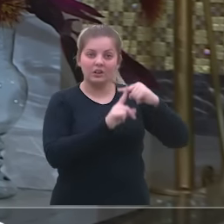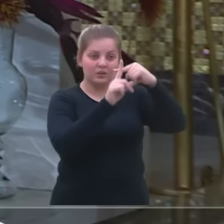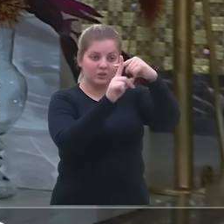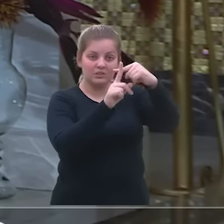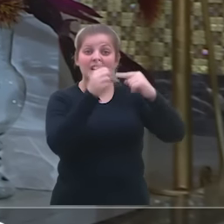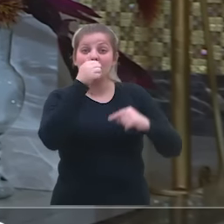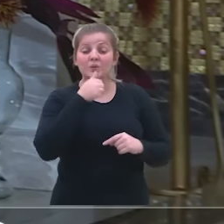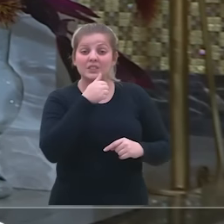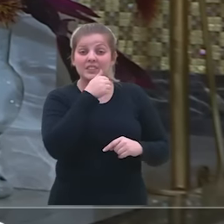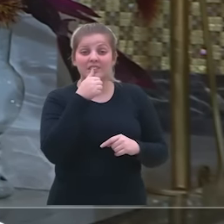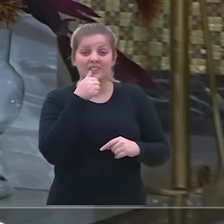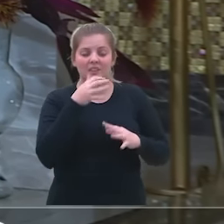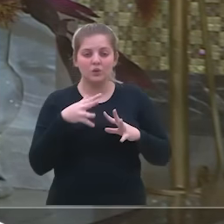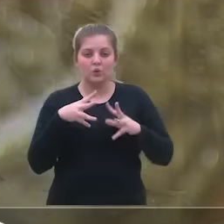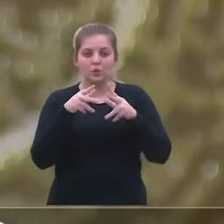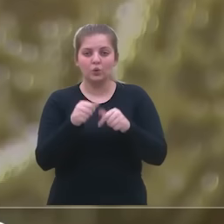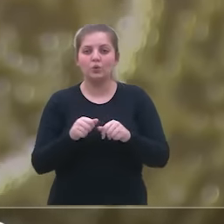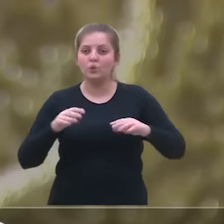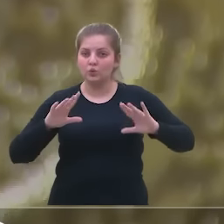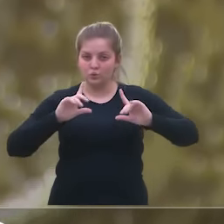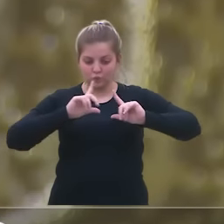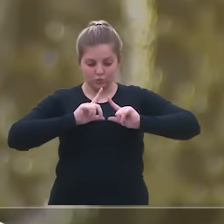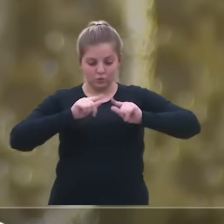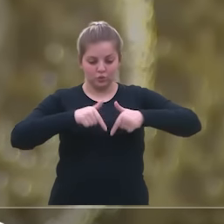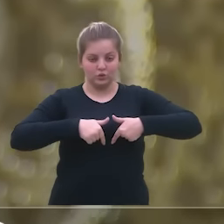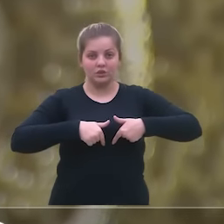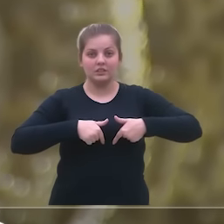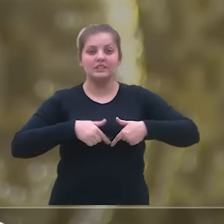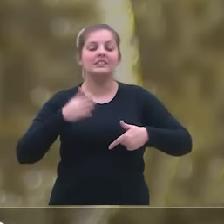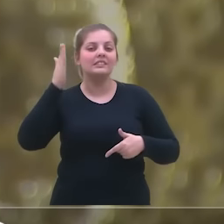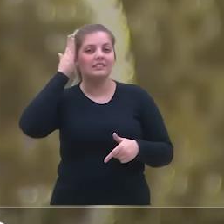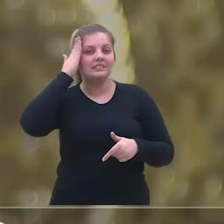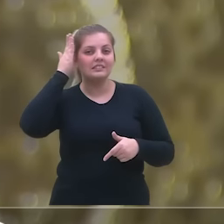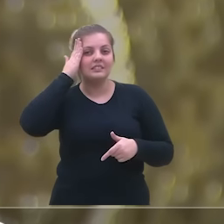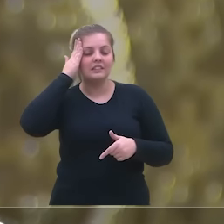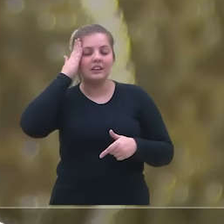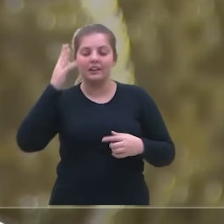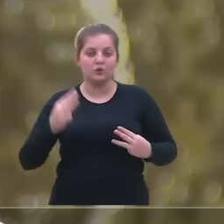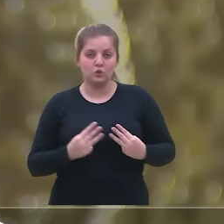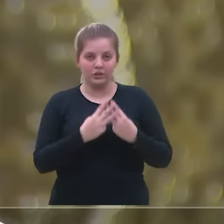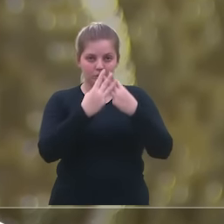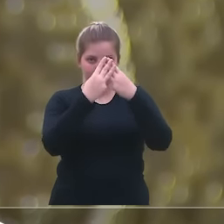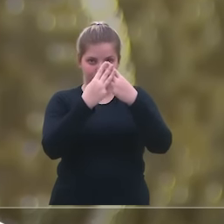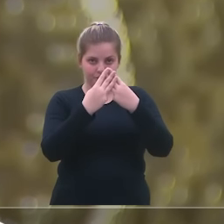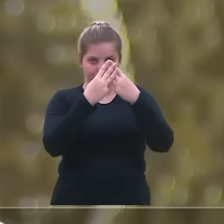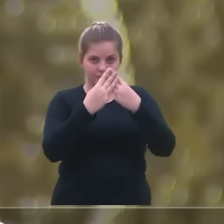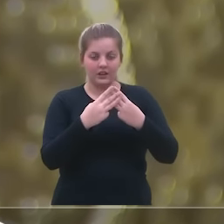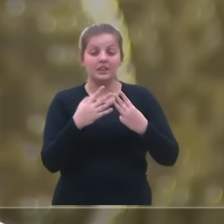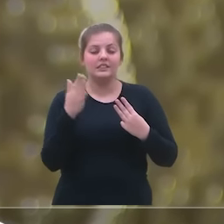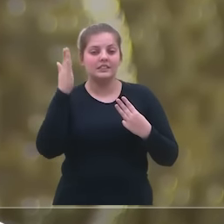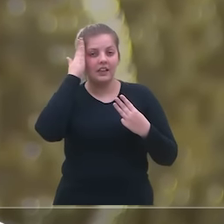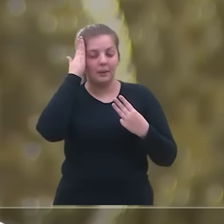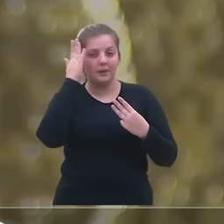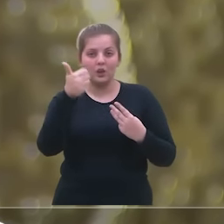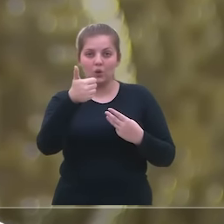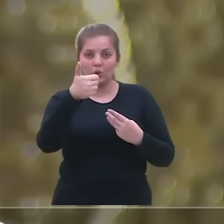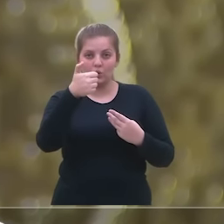O Judeu todo judeu sabe que o a uma das